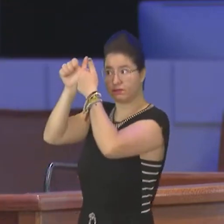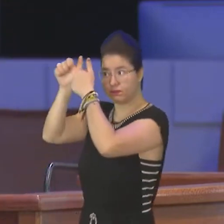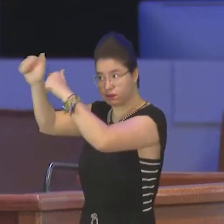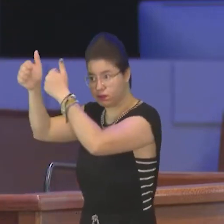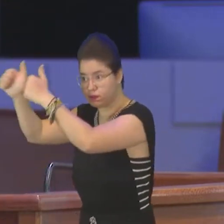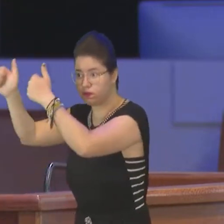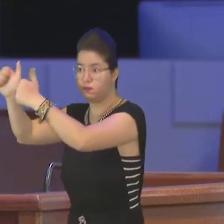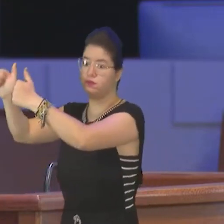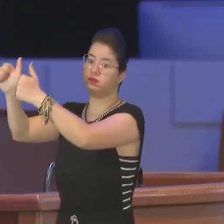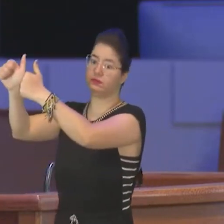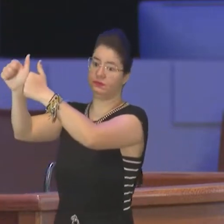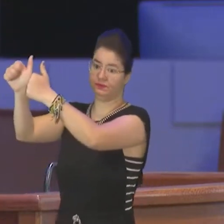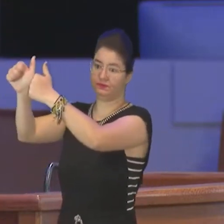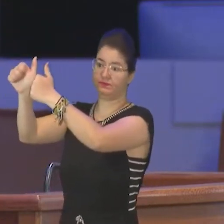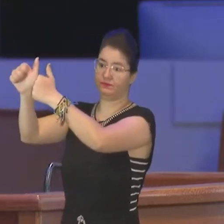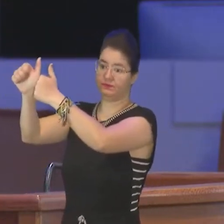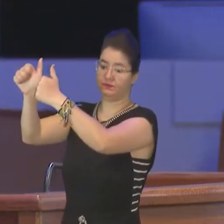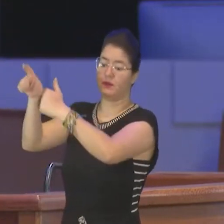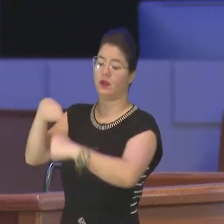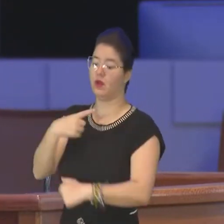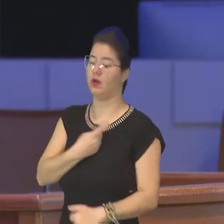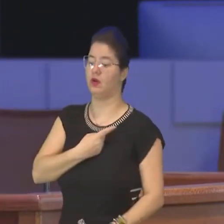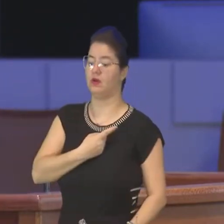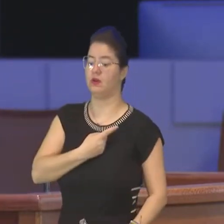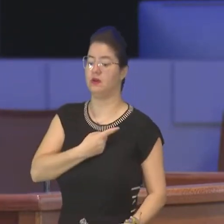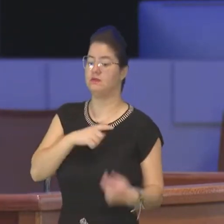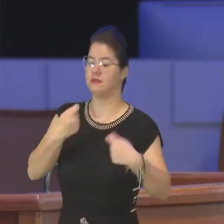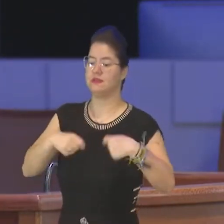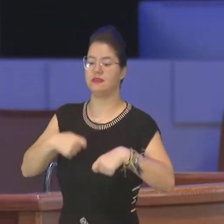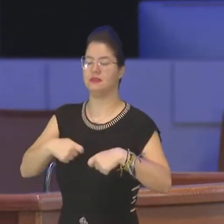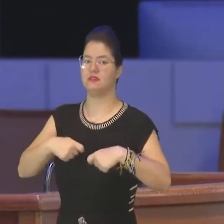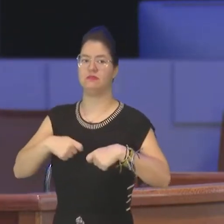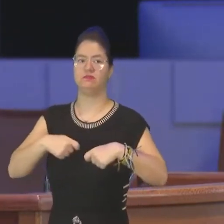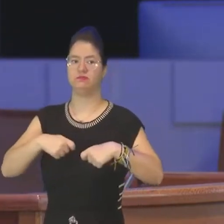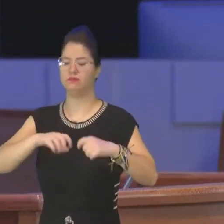tempo, vencendo